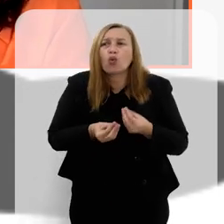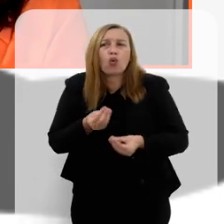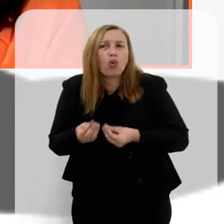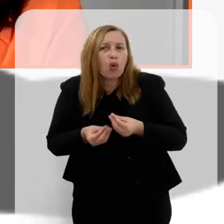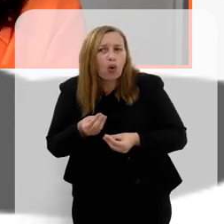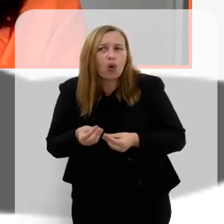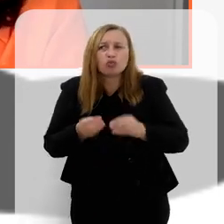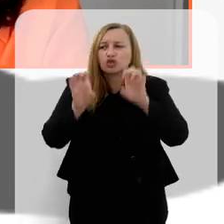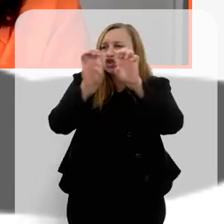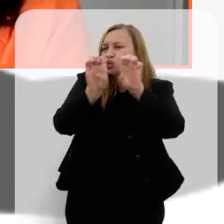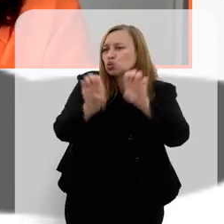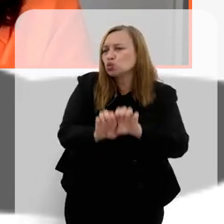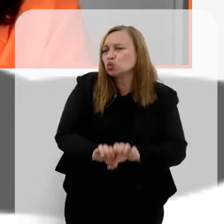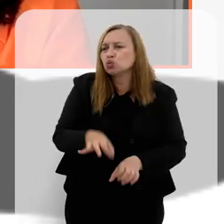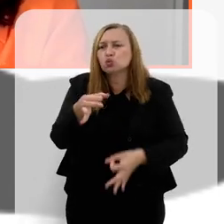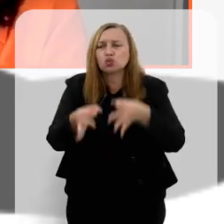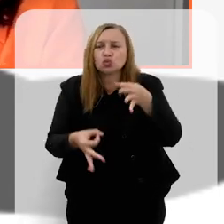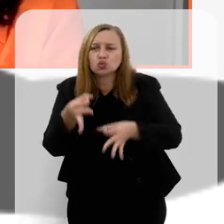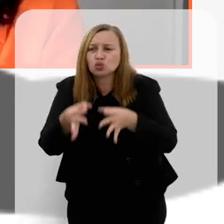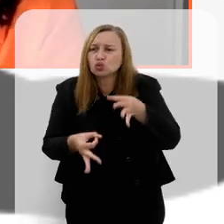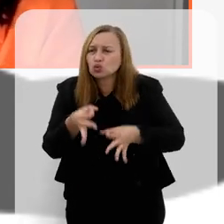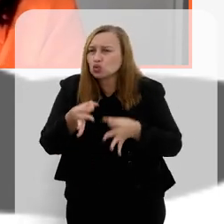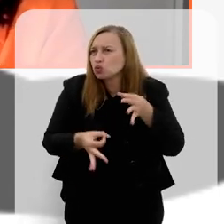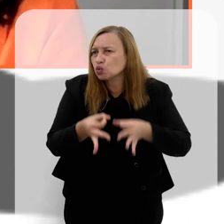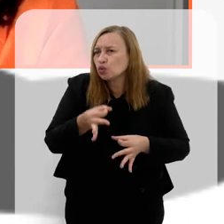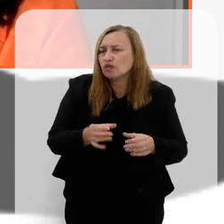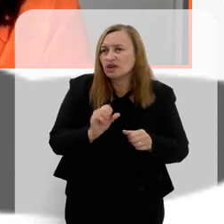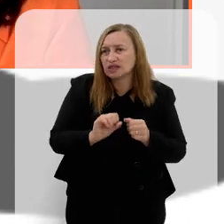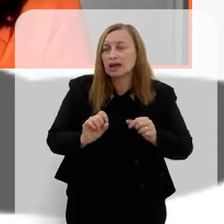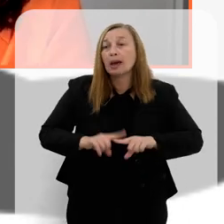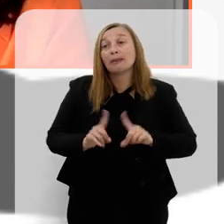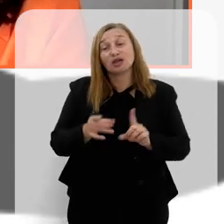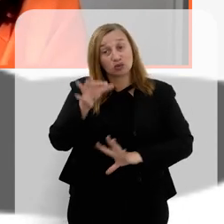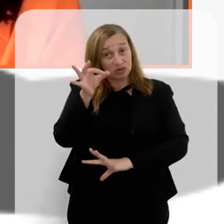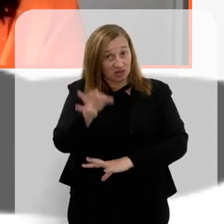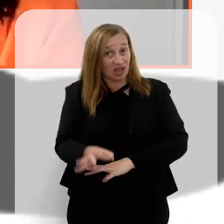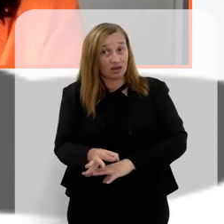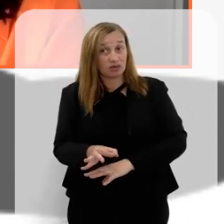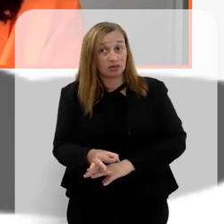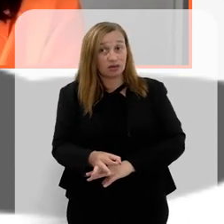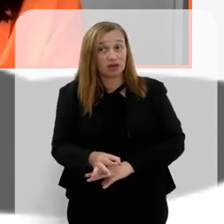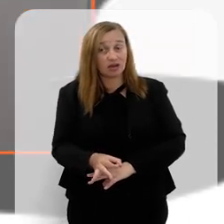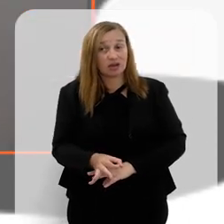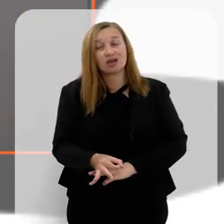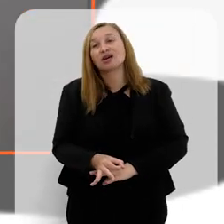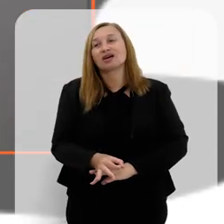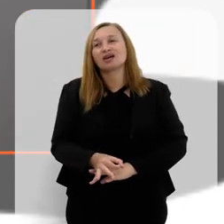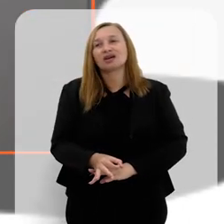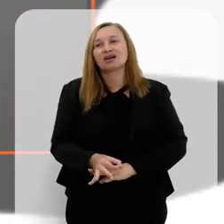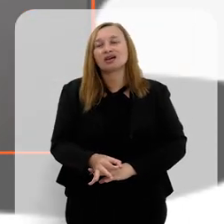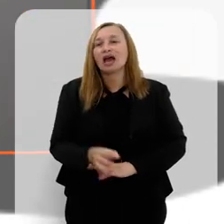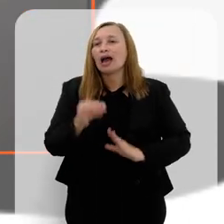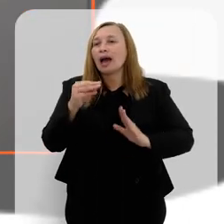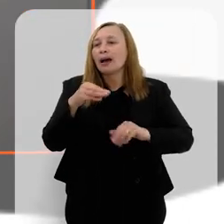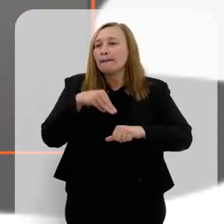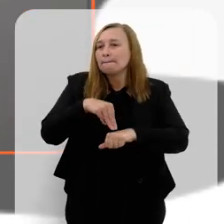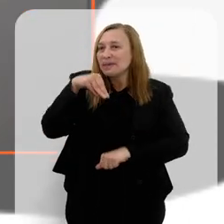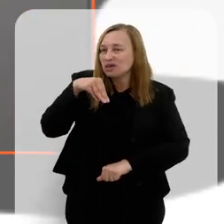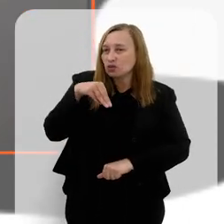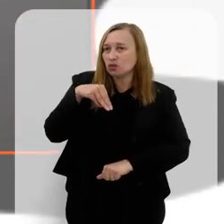que forma, de que estrutura jurídica, como é que vai ser. Mas uma coisa é certa: